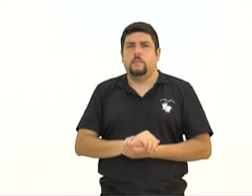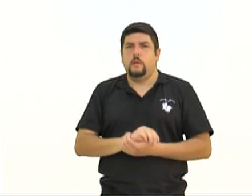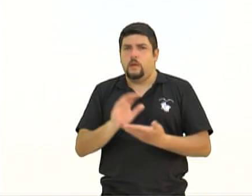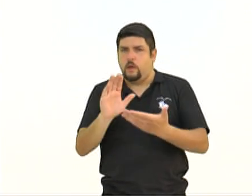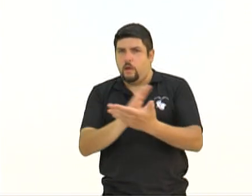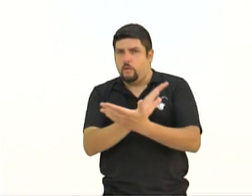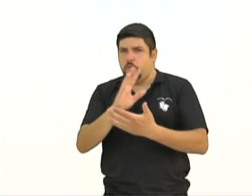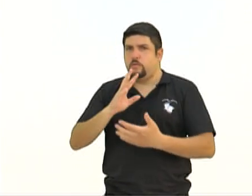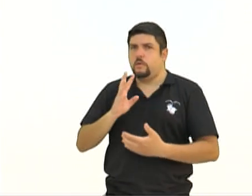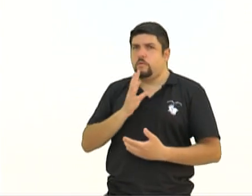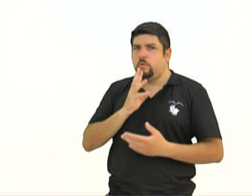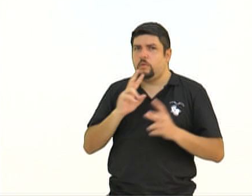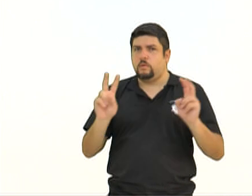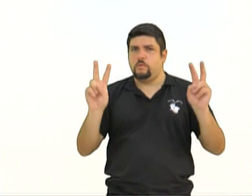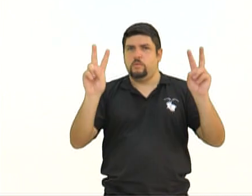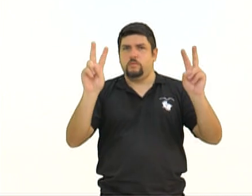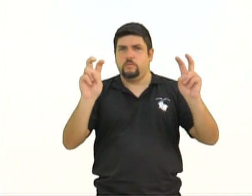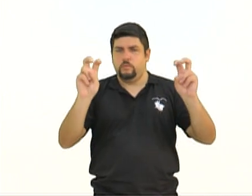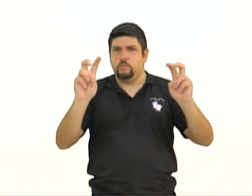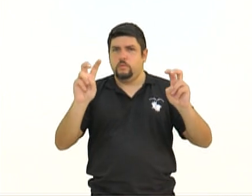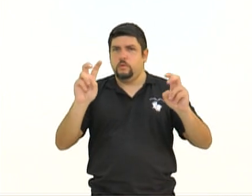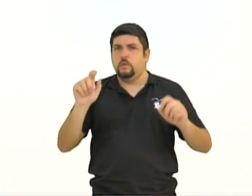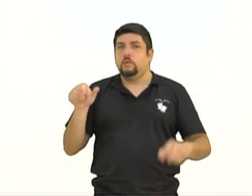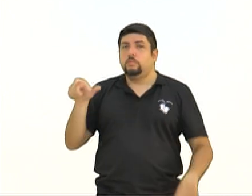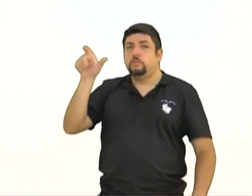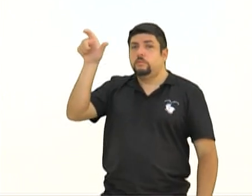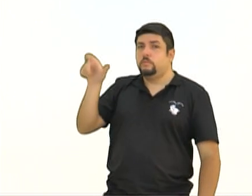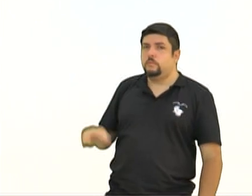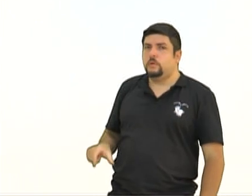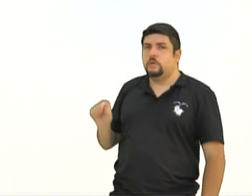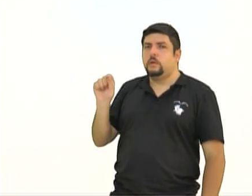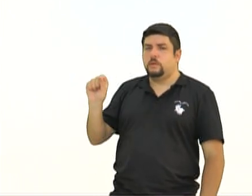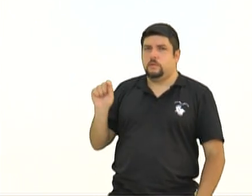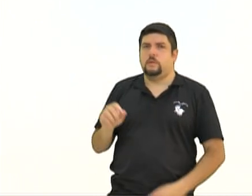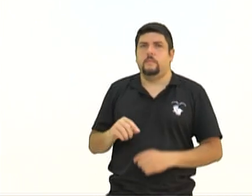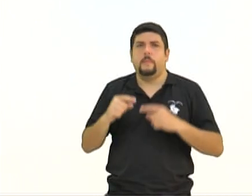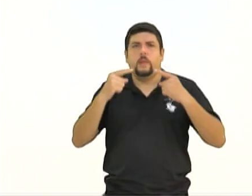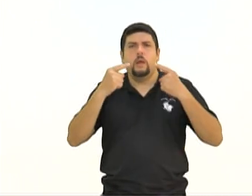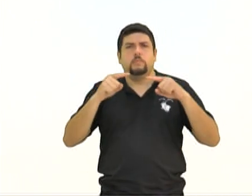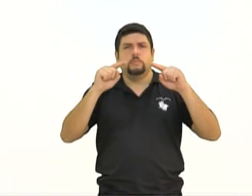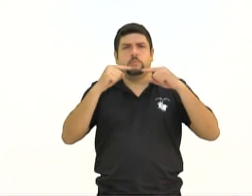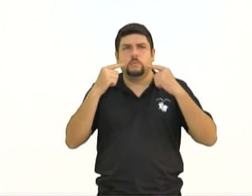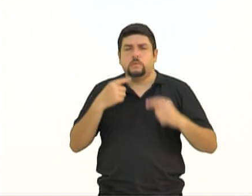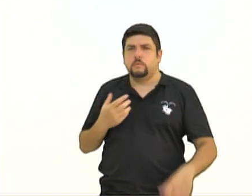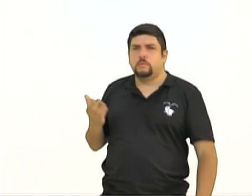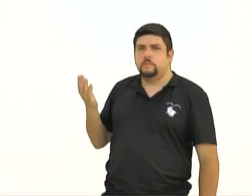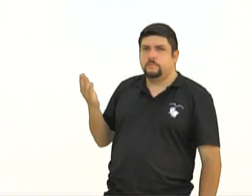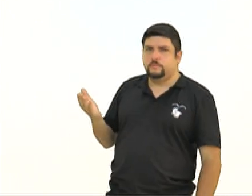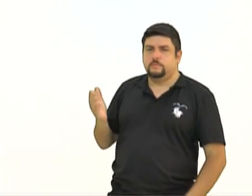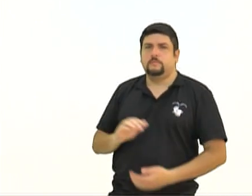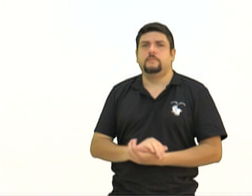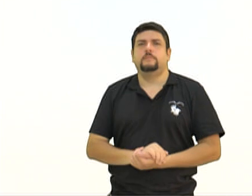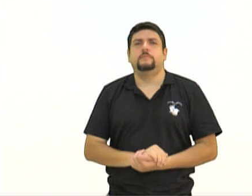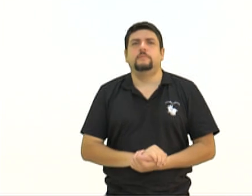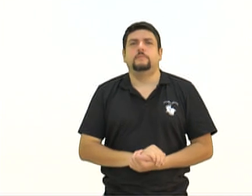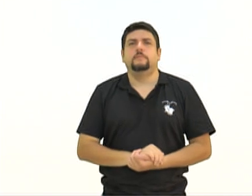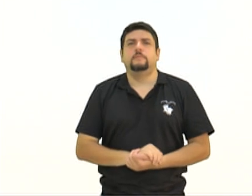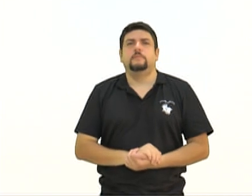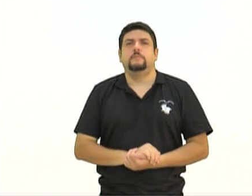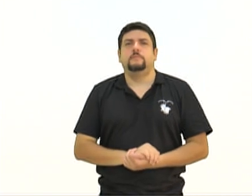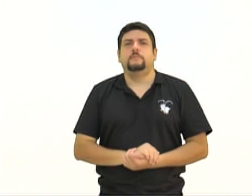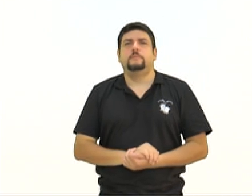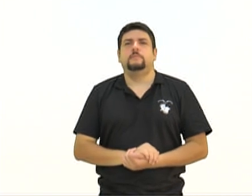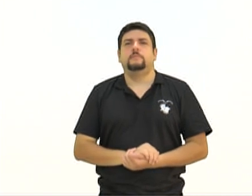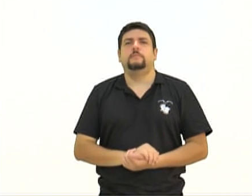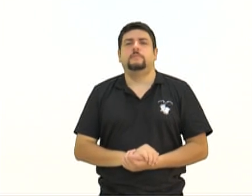Boy, talvez já possa ter imaginado que é o título de uma música cantada justamente por ela, tá bom? Então aqui diz